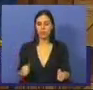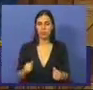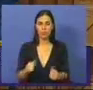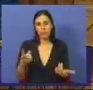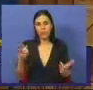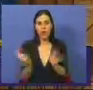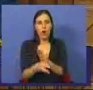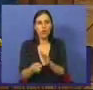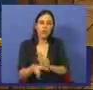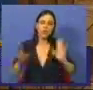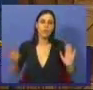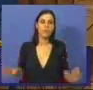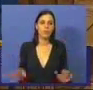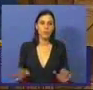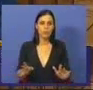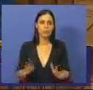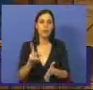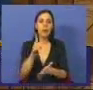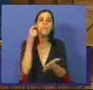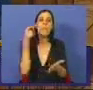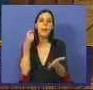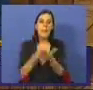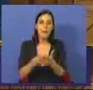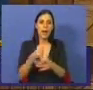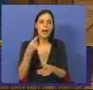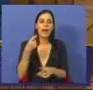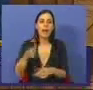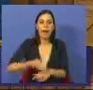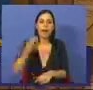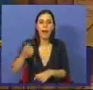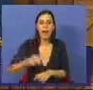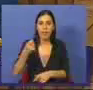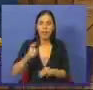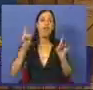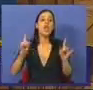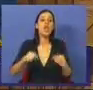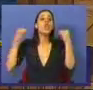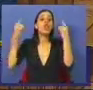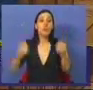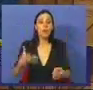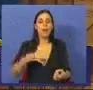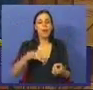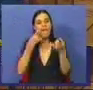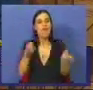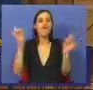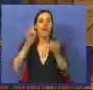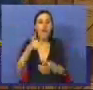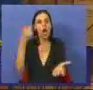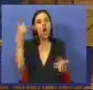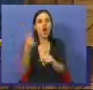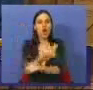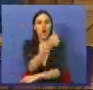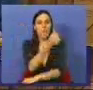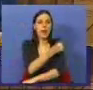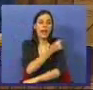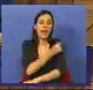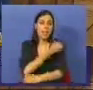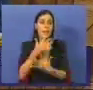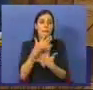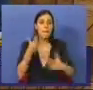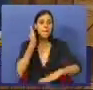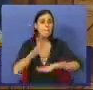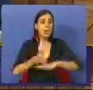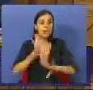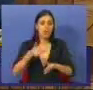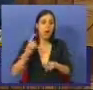financeiras, aos fundos, lhes paguem uma renda e depois, se quiserem, voltem a comprar a casa, que já era em grande parte